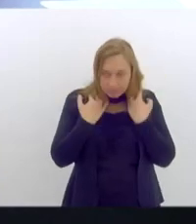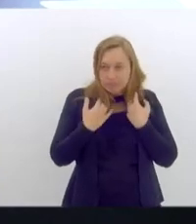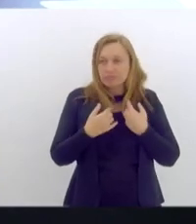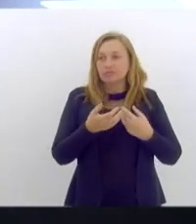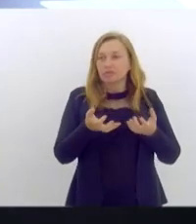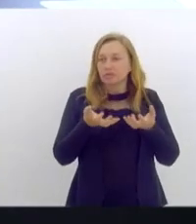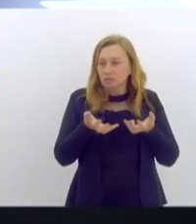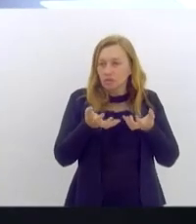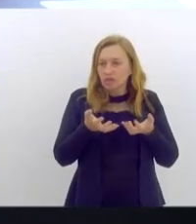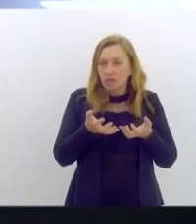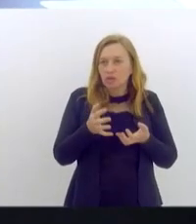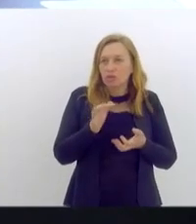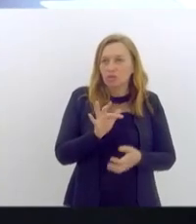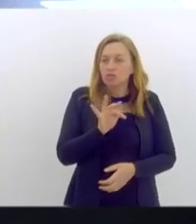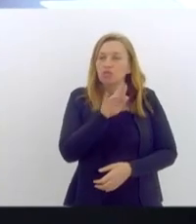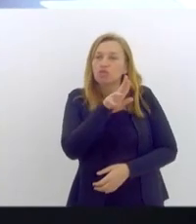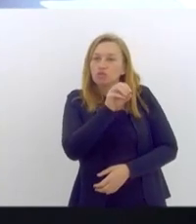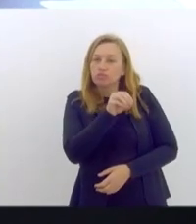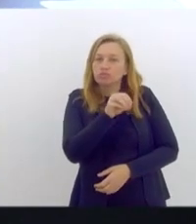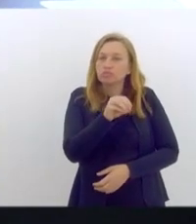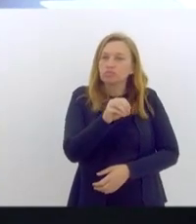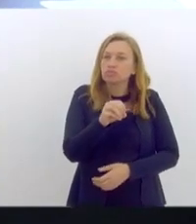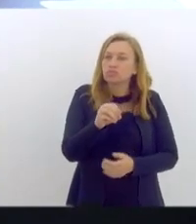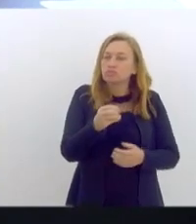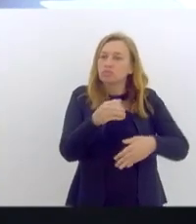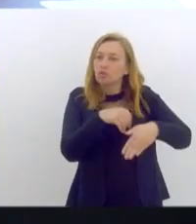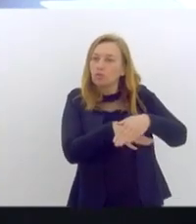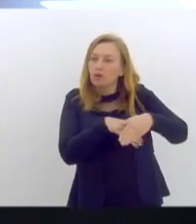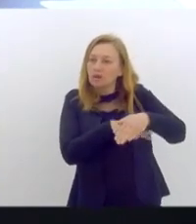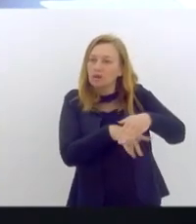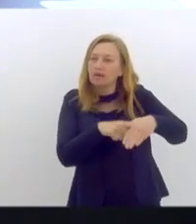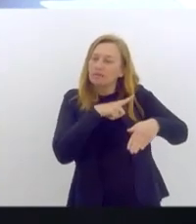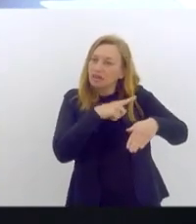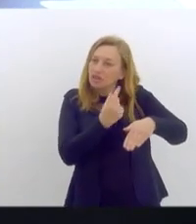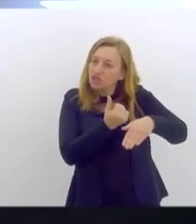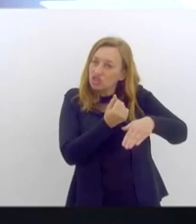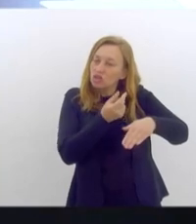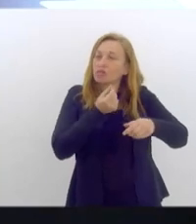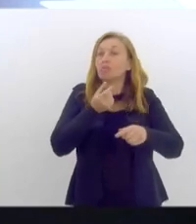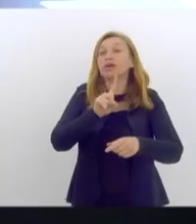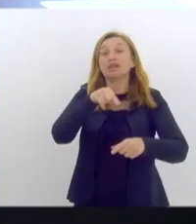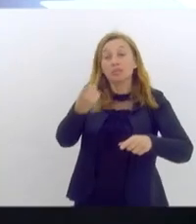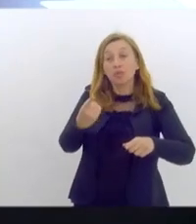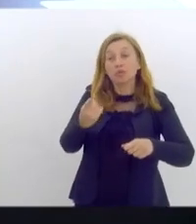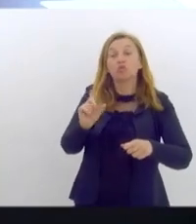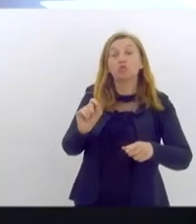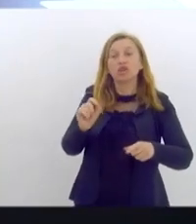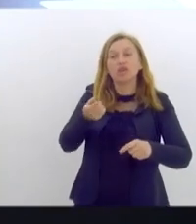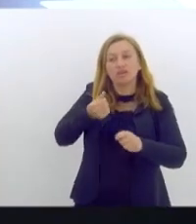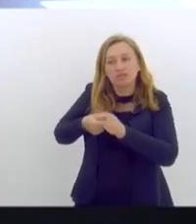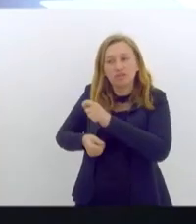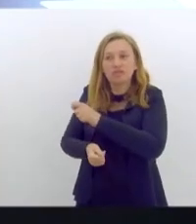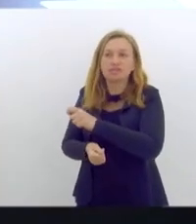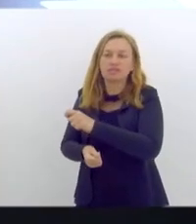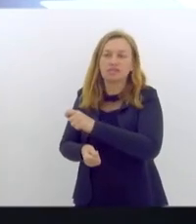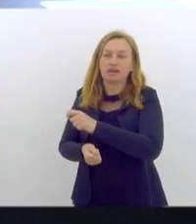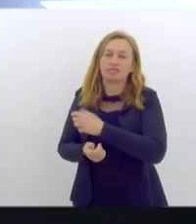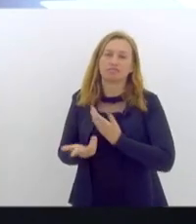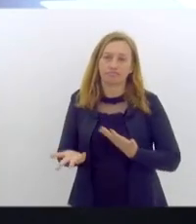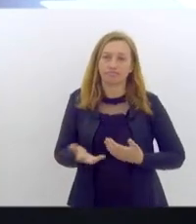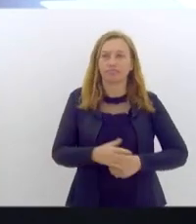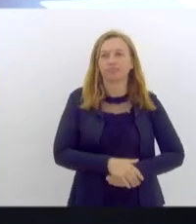quero o fundo eu quero que esse fundo tenha dinheiro tenha dinheiro para quê para financiar o desenvolvimento econômico e